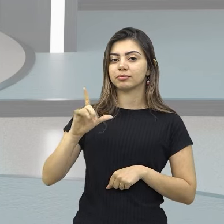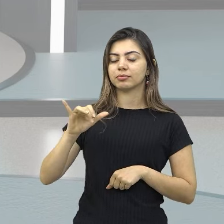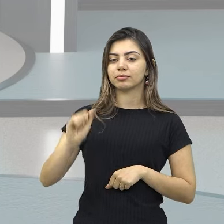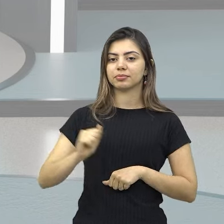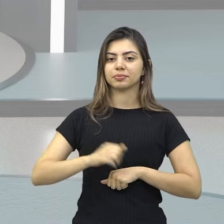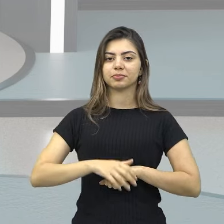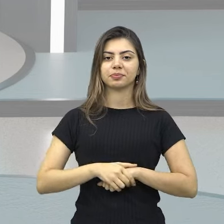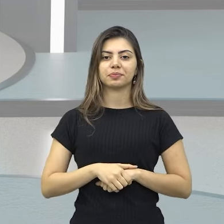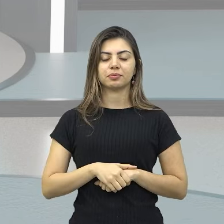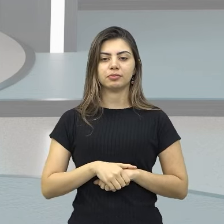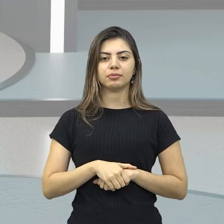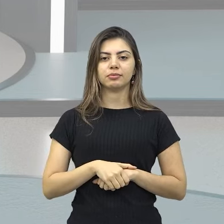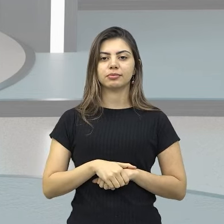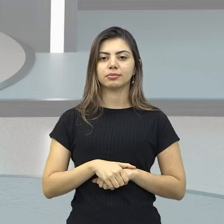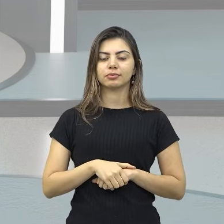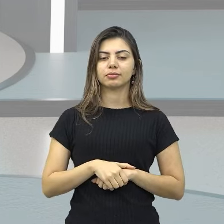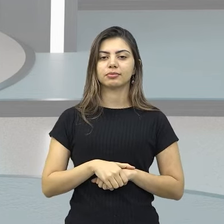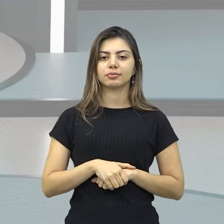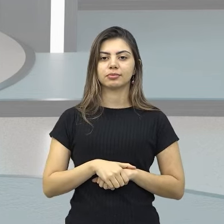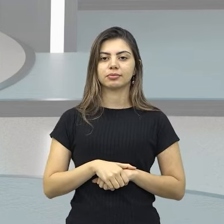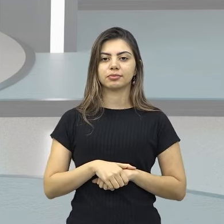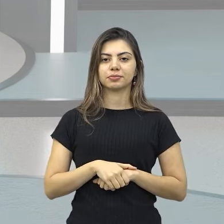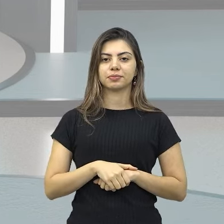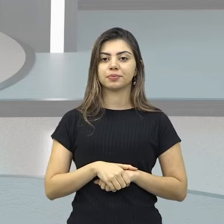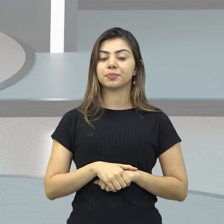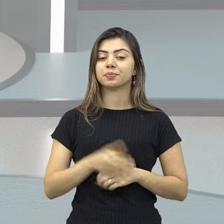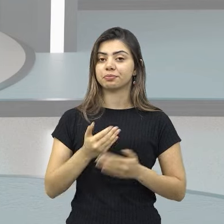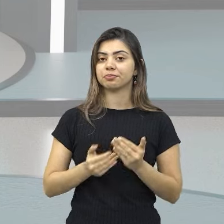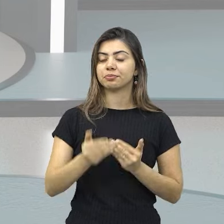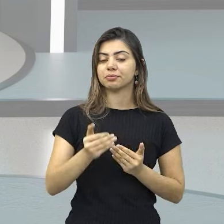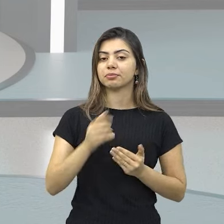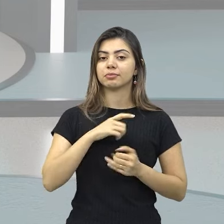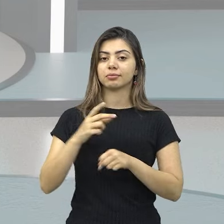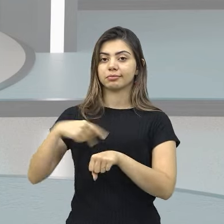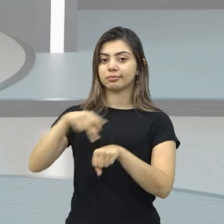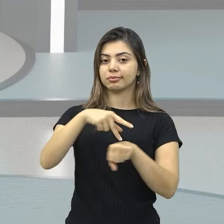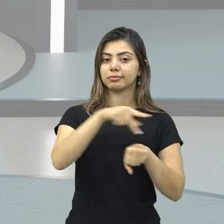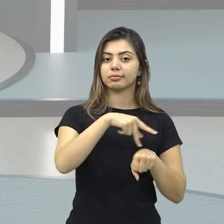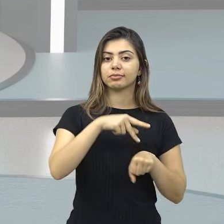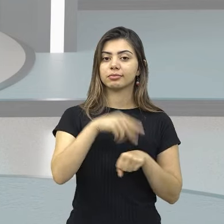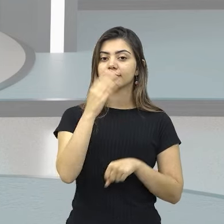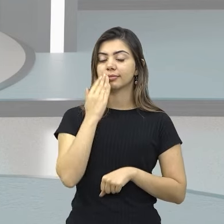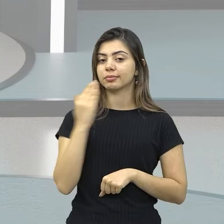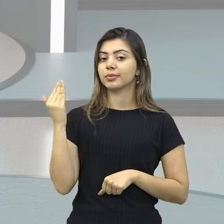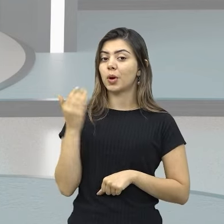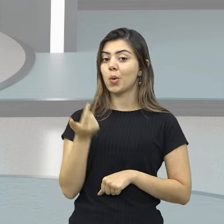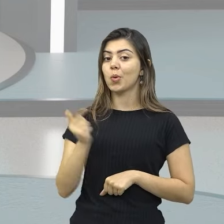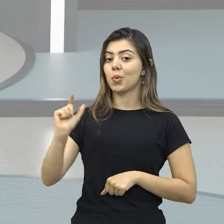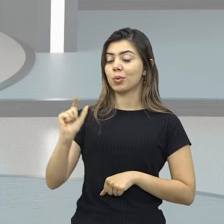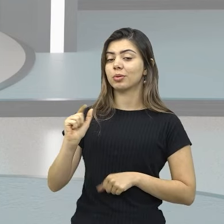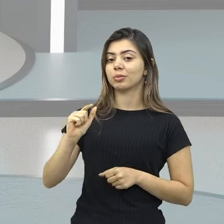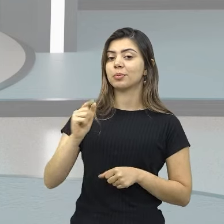Australian. Continuando um pouquinho mais sobre os nossos países, né? Temos